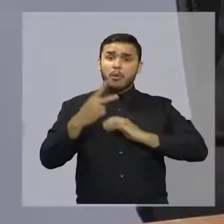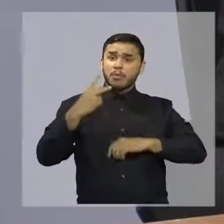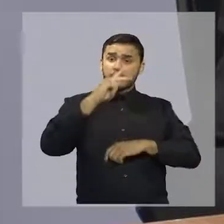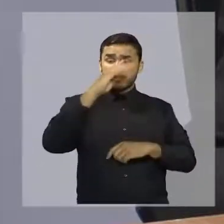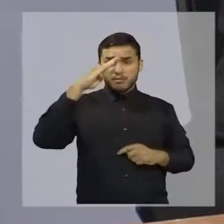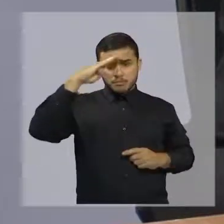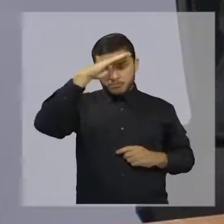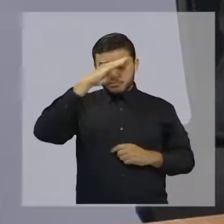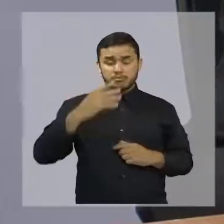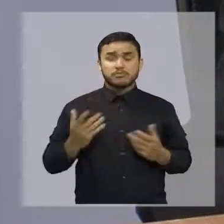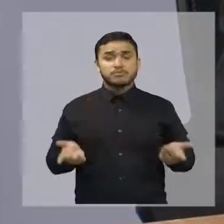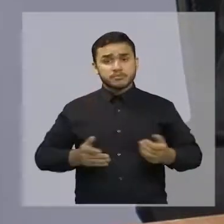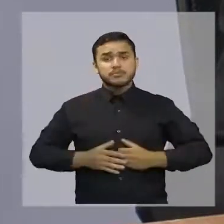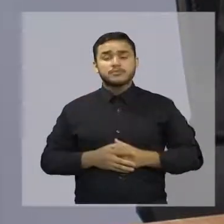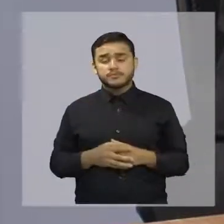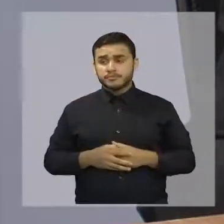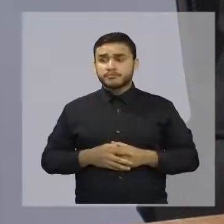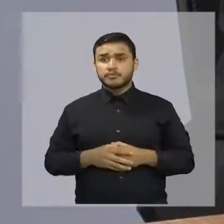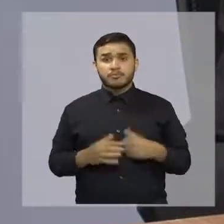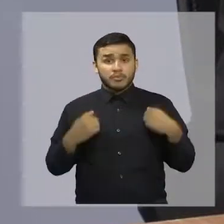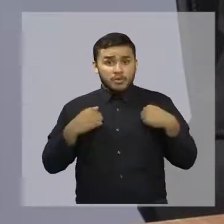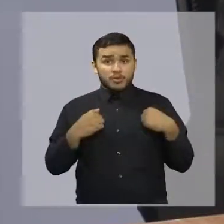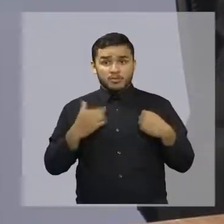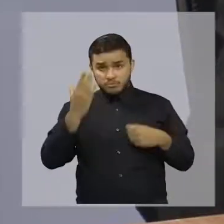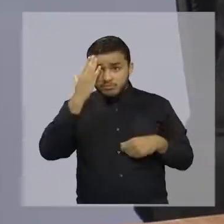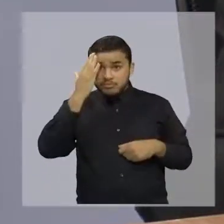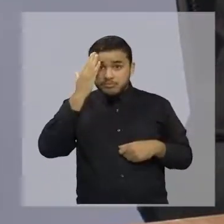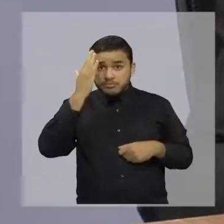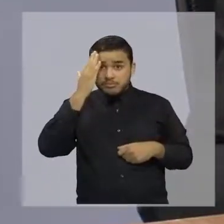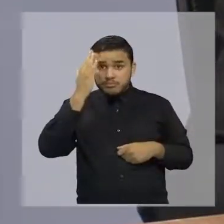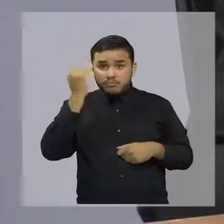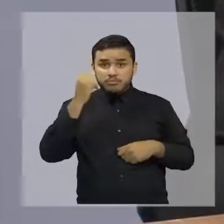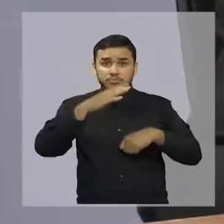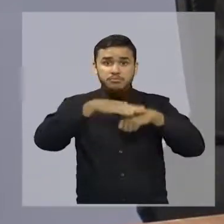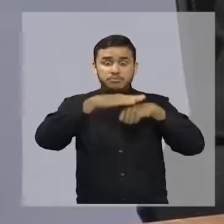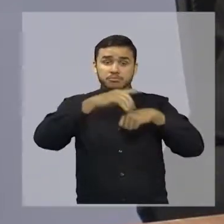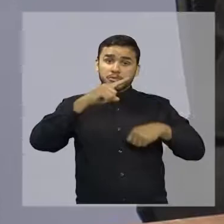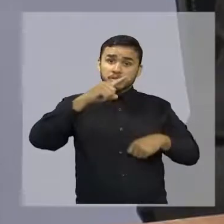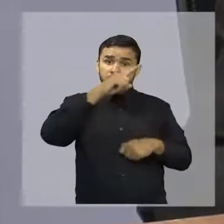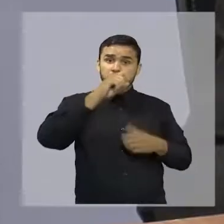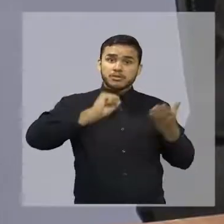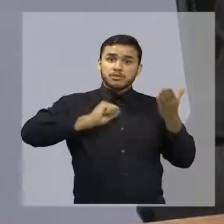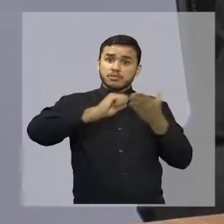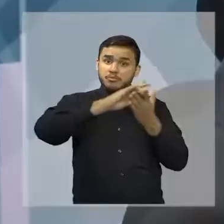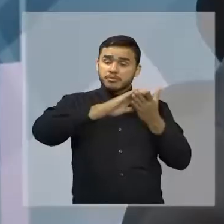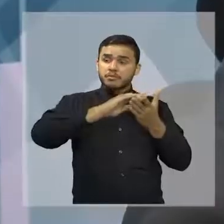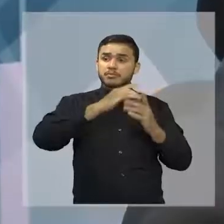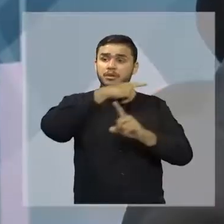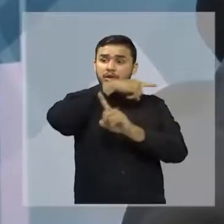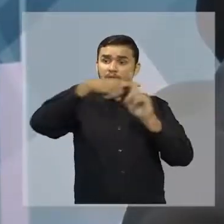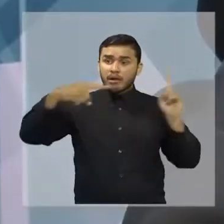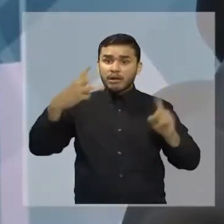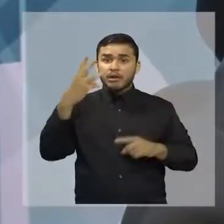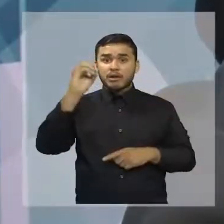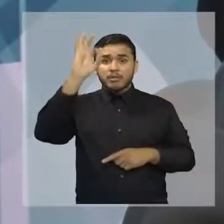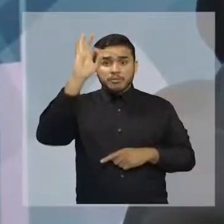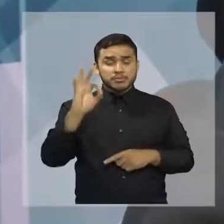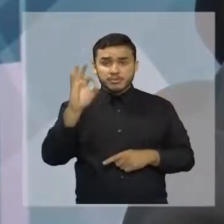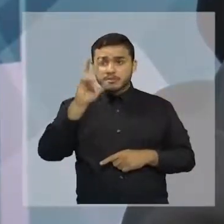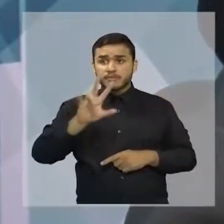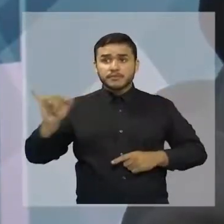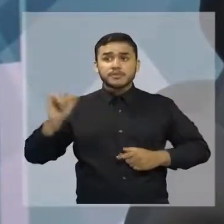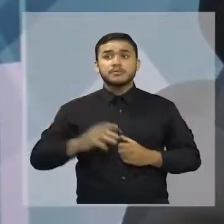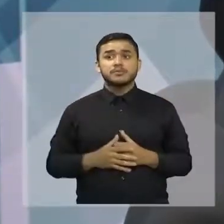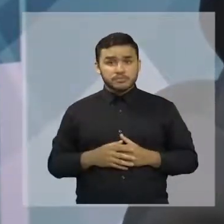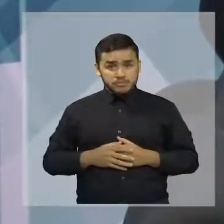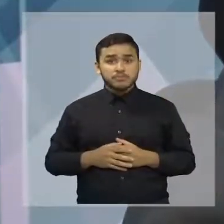governo. Eu espero apenas que haja um corte também no mandato dele, acima de 30%.